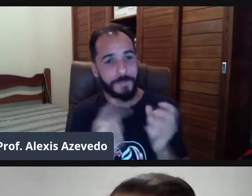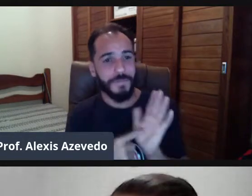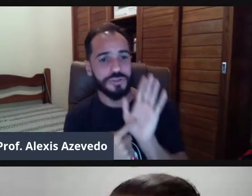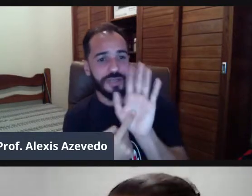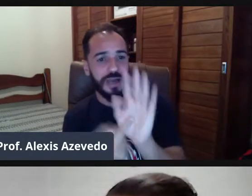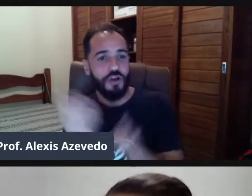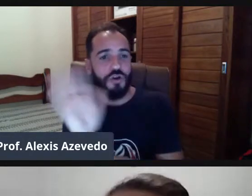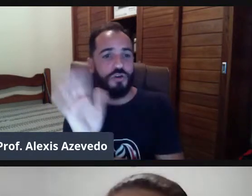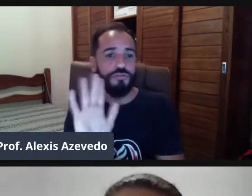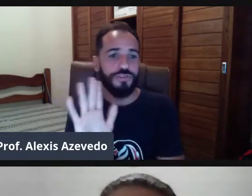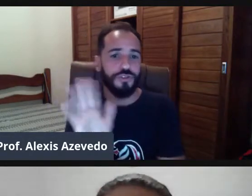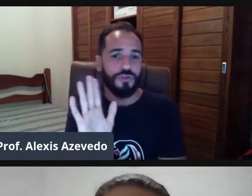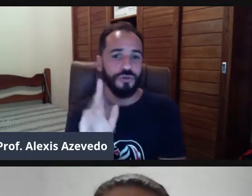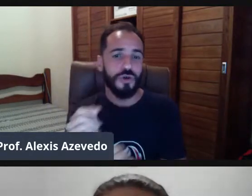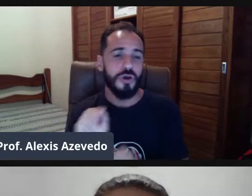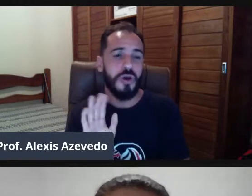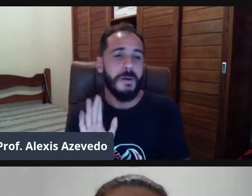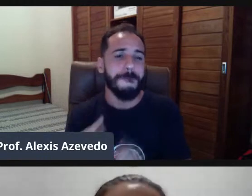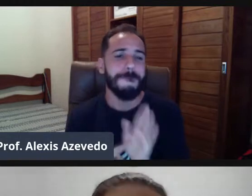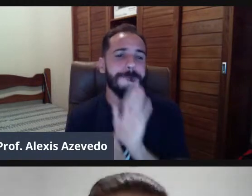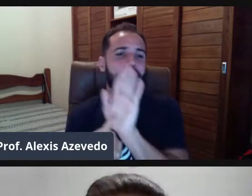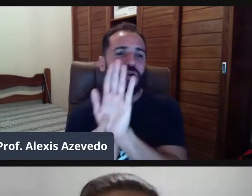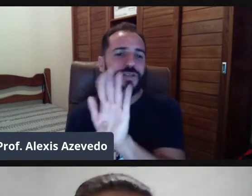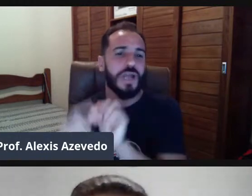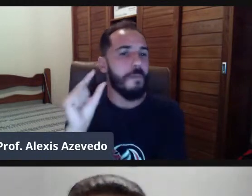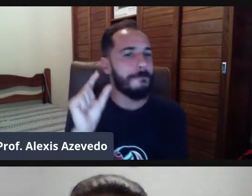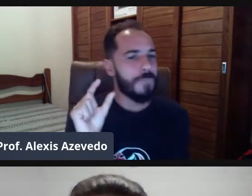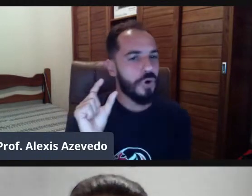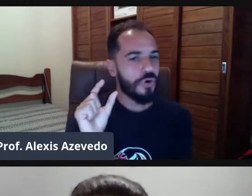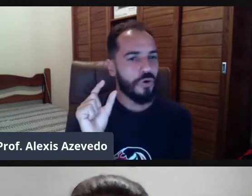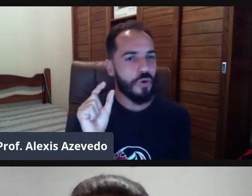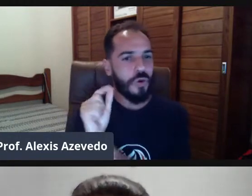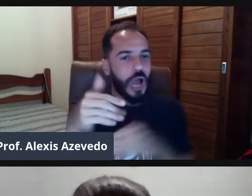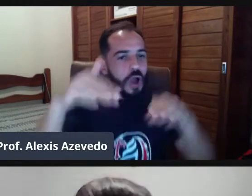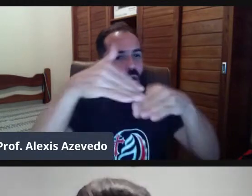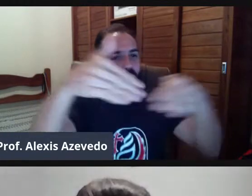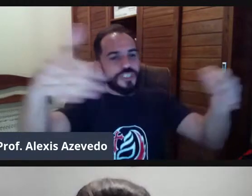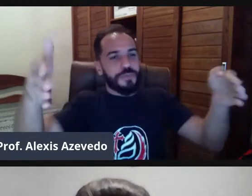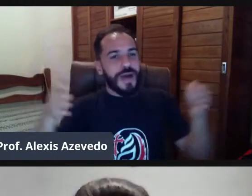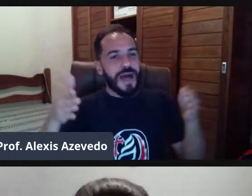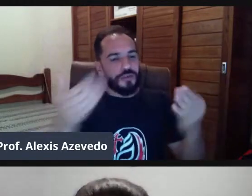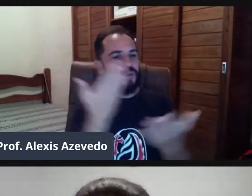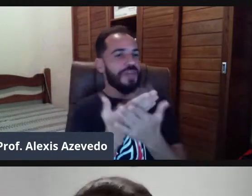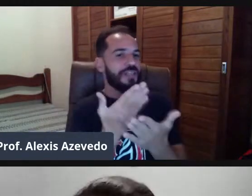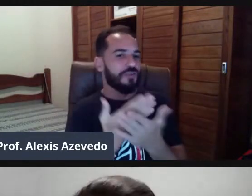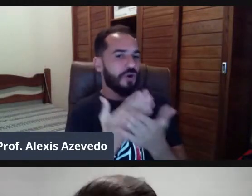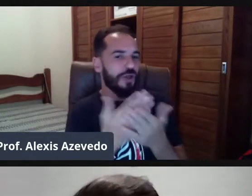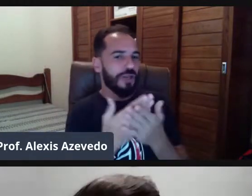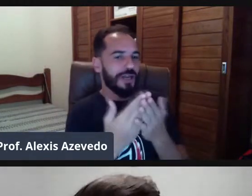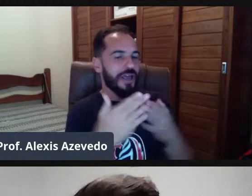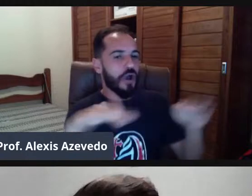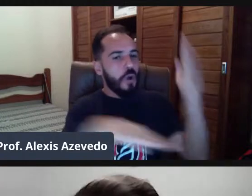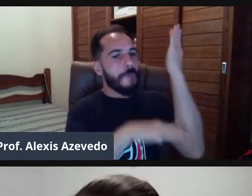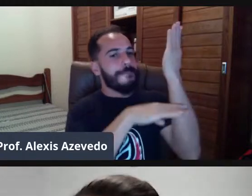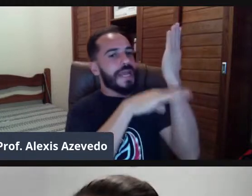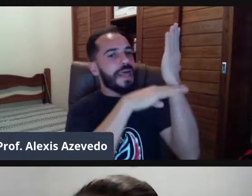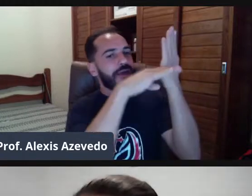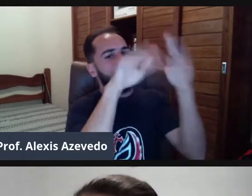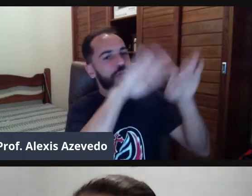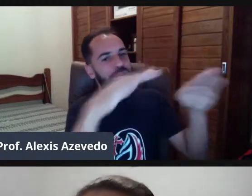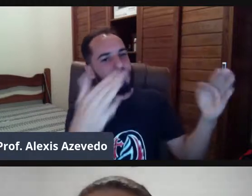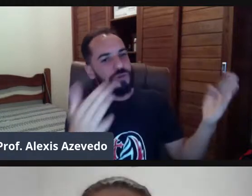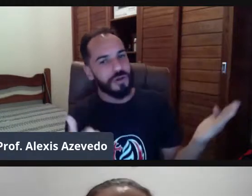nada mais é do que mostrar um pouco o ambiente da escola, o espaço da escola, e ele realmente não